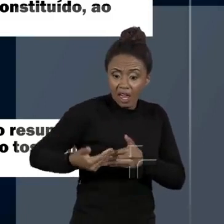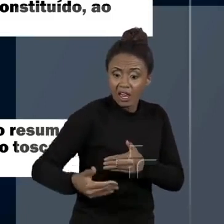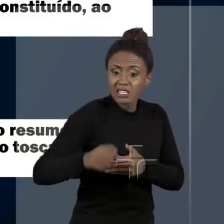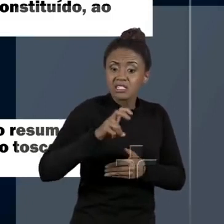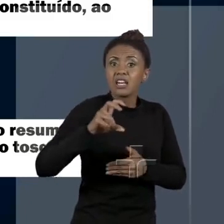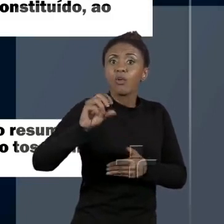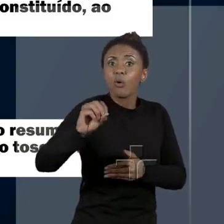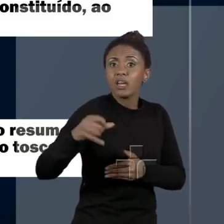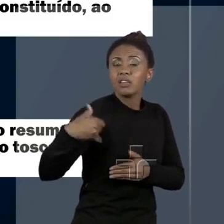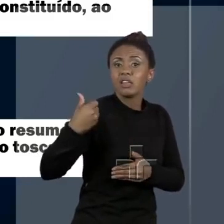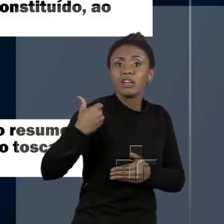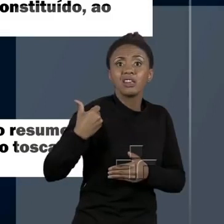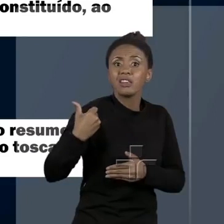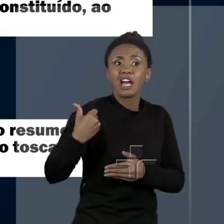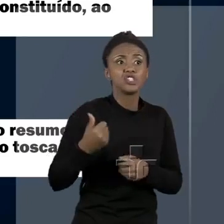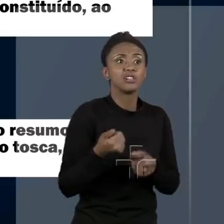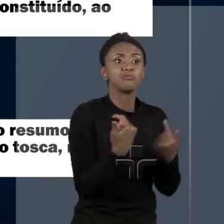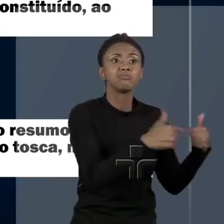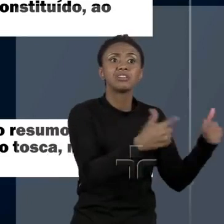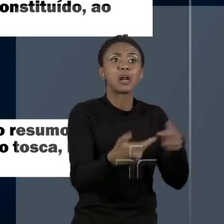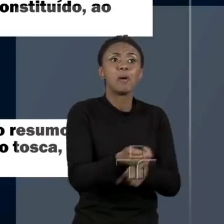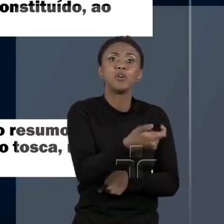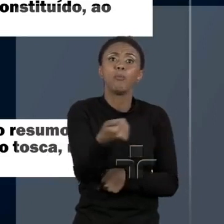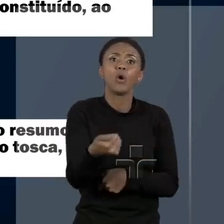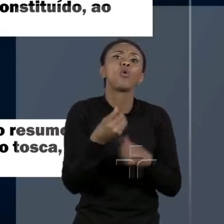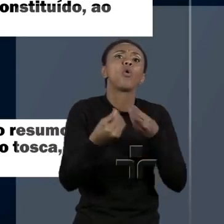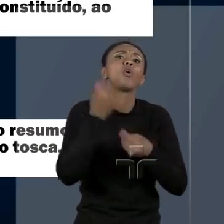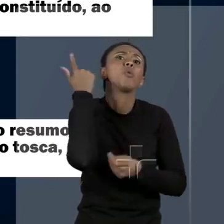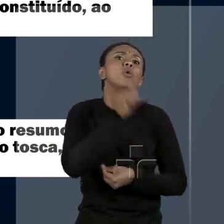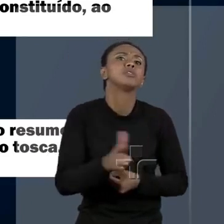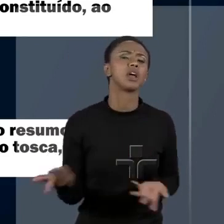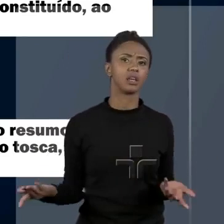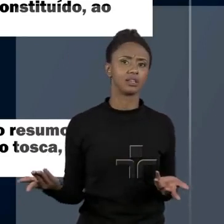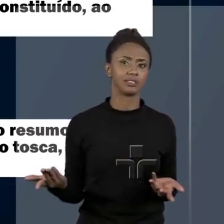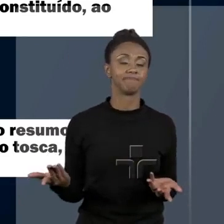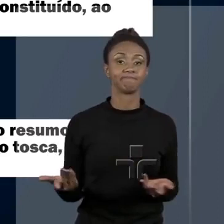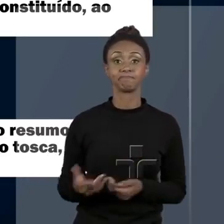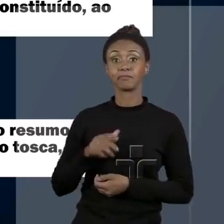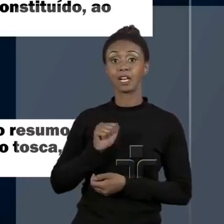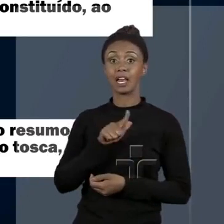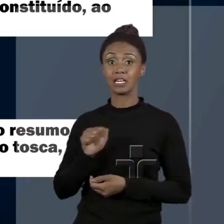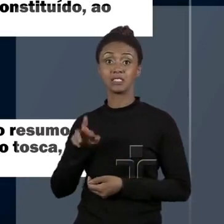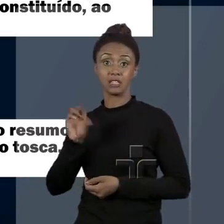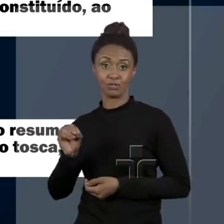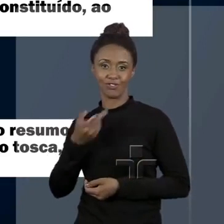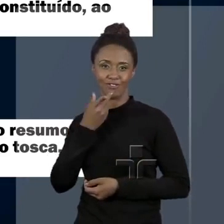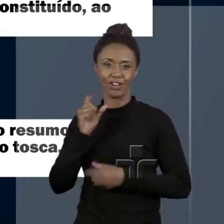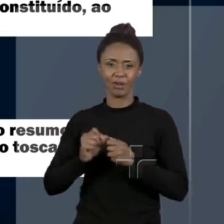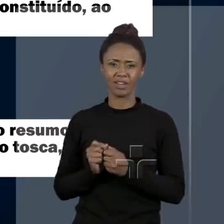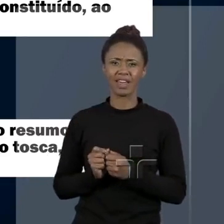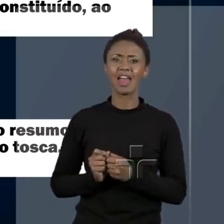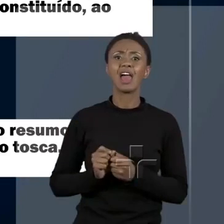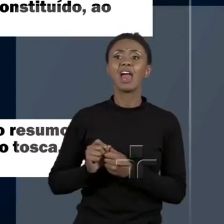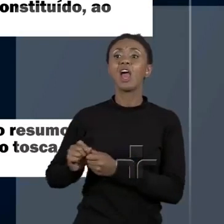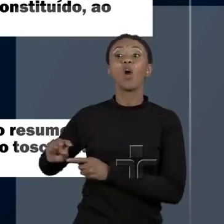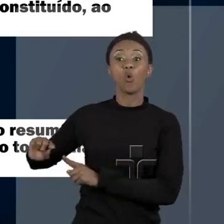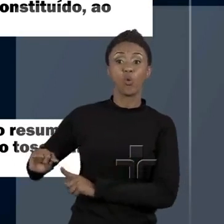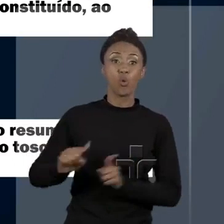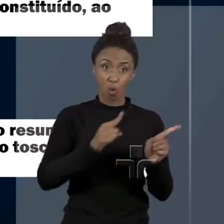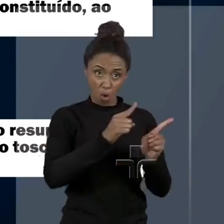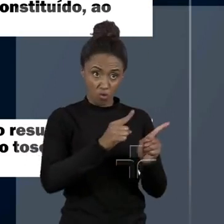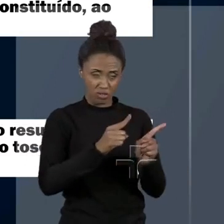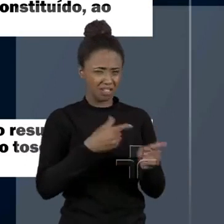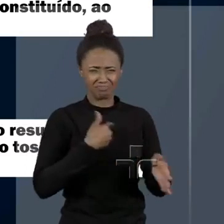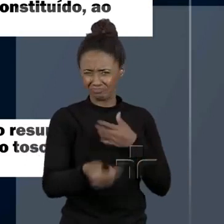anos há tão pouca empregabilidade? O Alessandro Carvalho diz: até quando a oposição no Brasil, seja